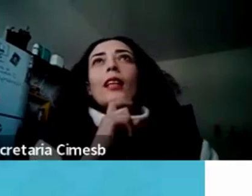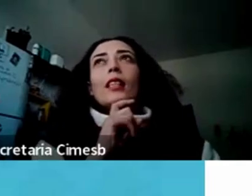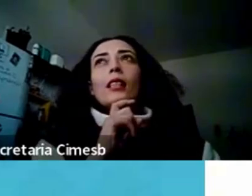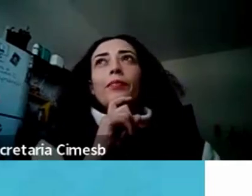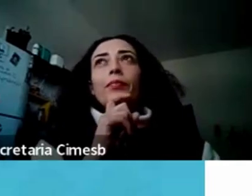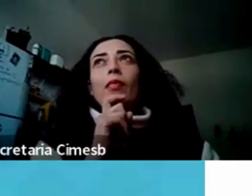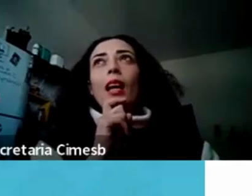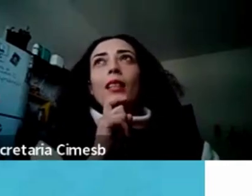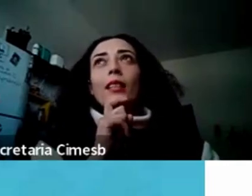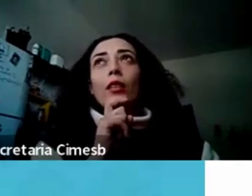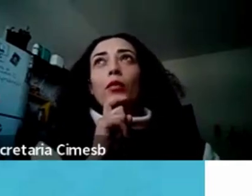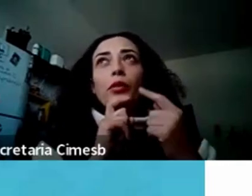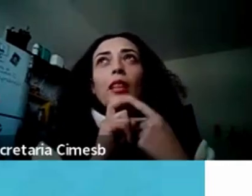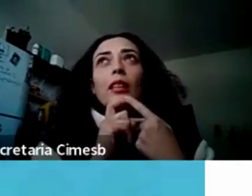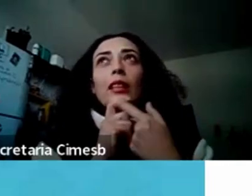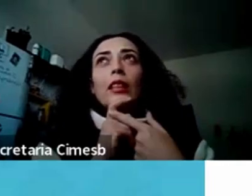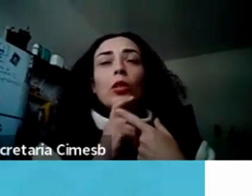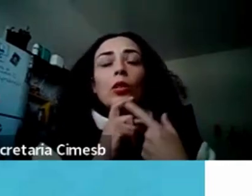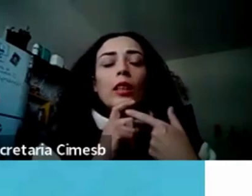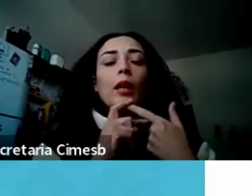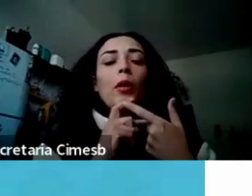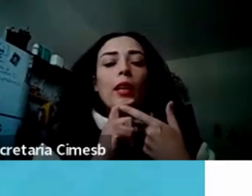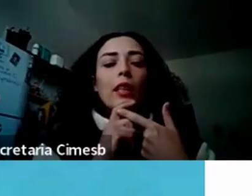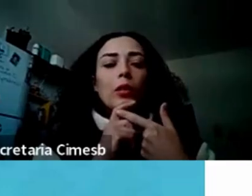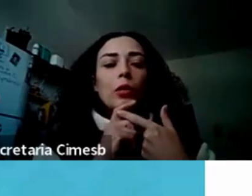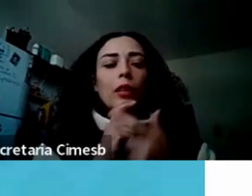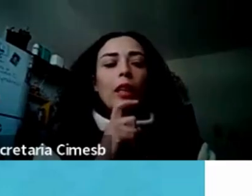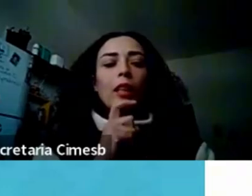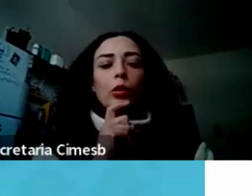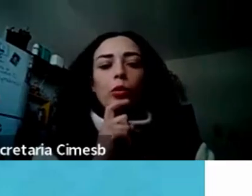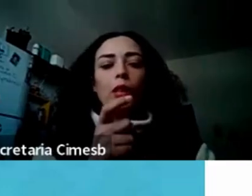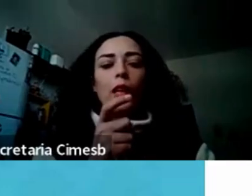exemplo, aqui, nessa configuração,